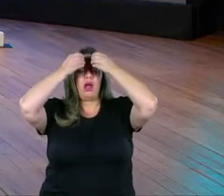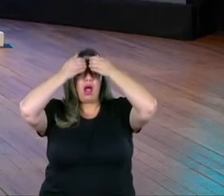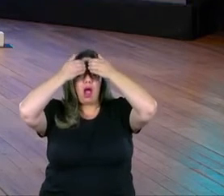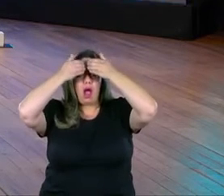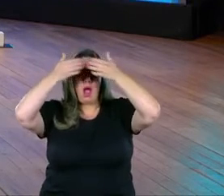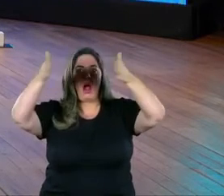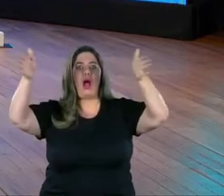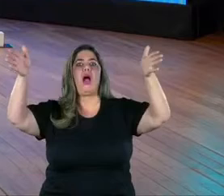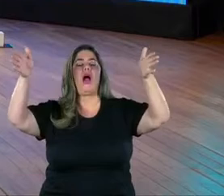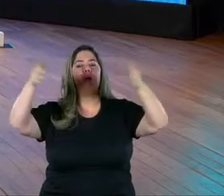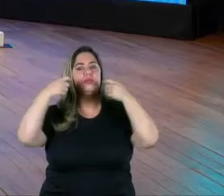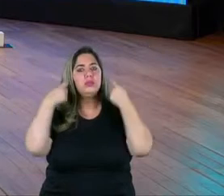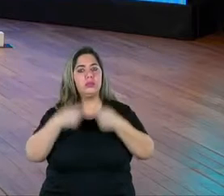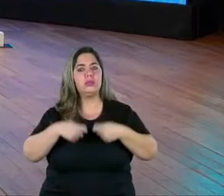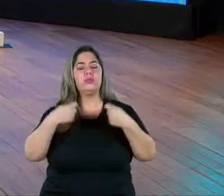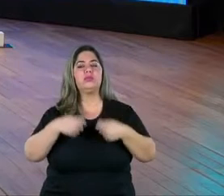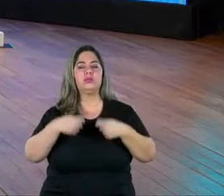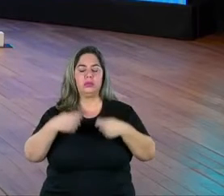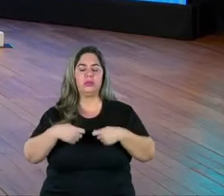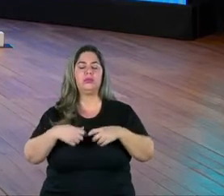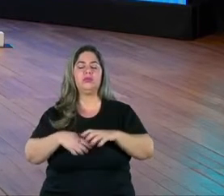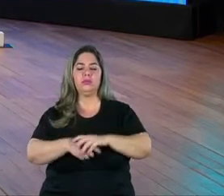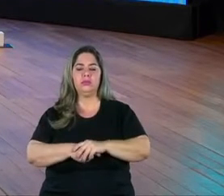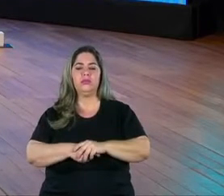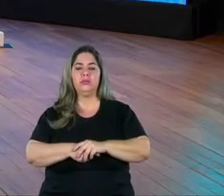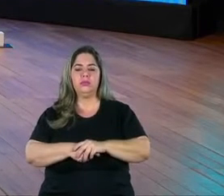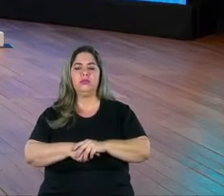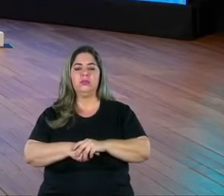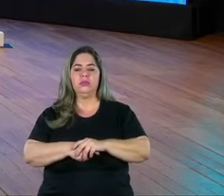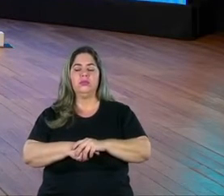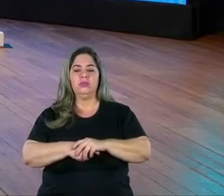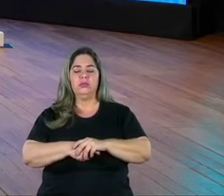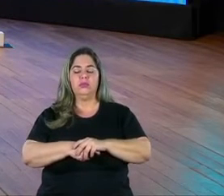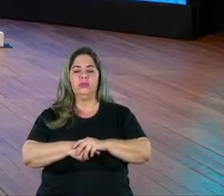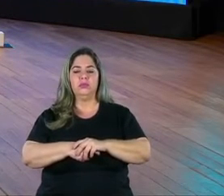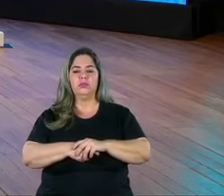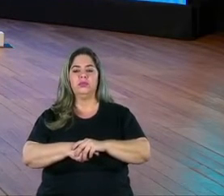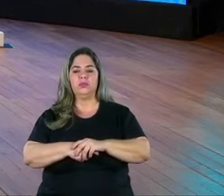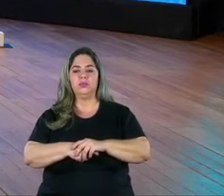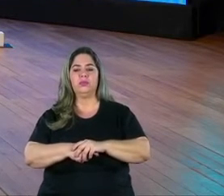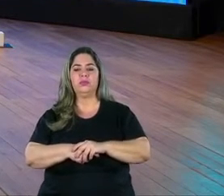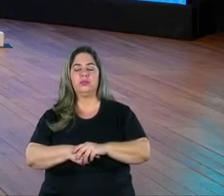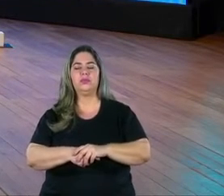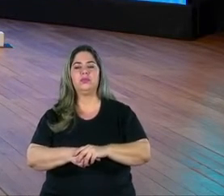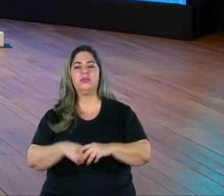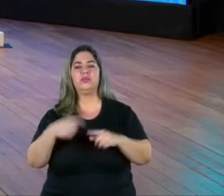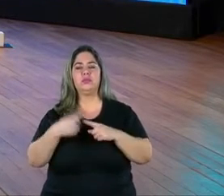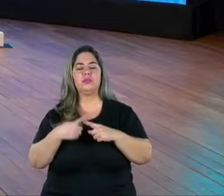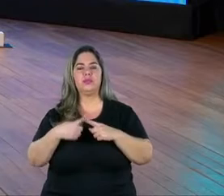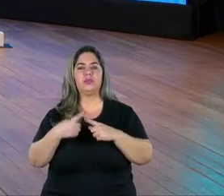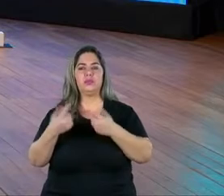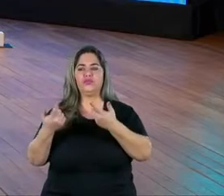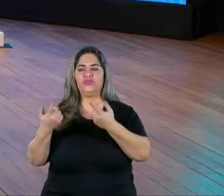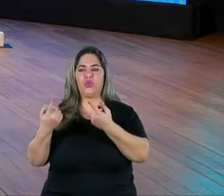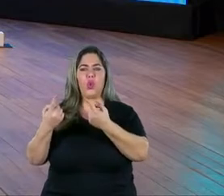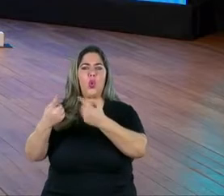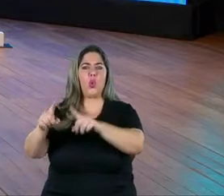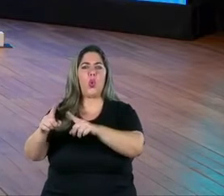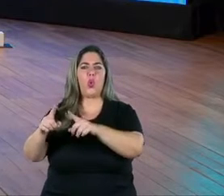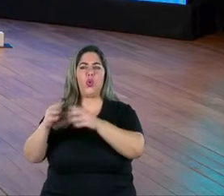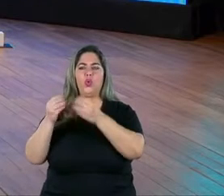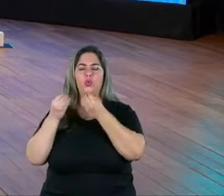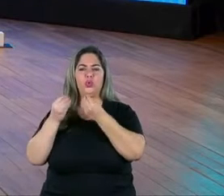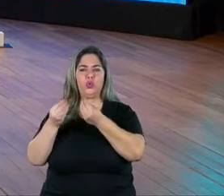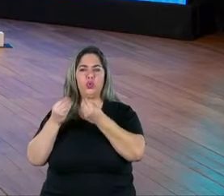regido por valores universais e cosmopolitas, decididamente uma máquina de guerra contra a fragmentação e a